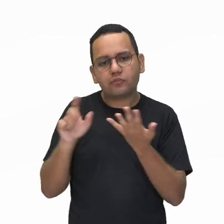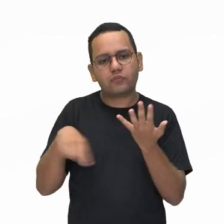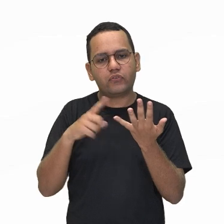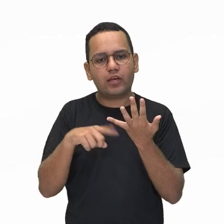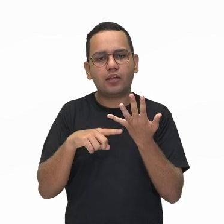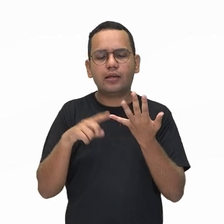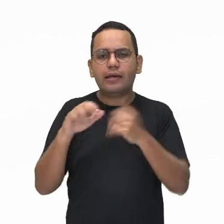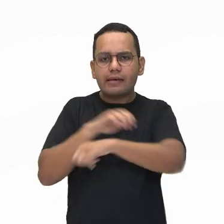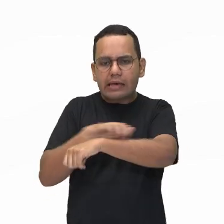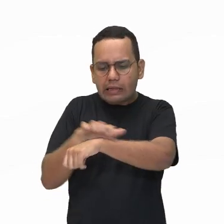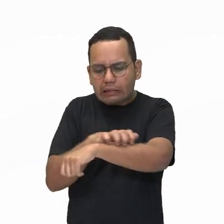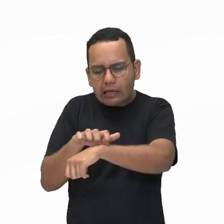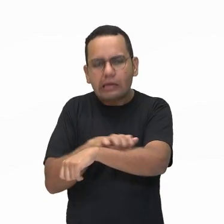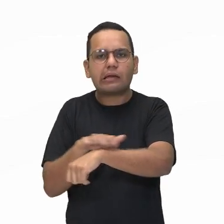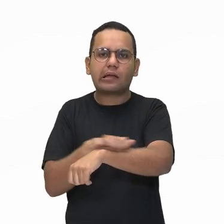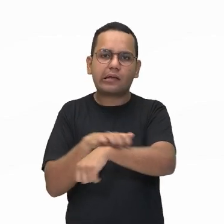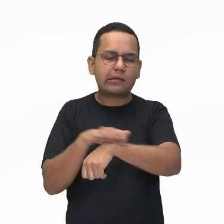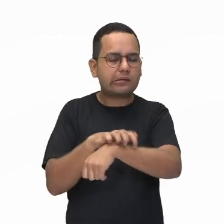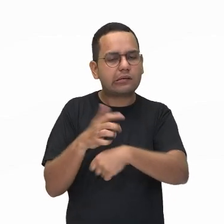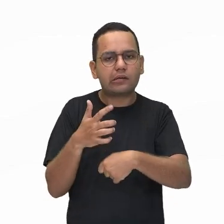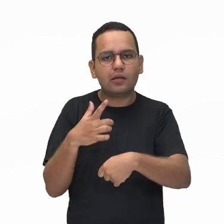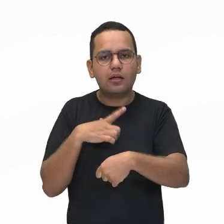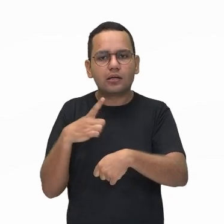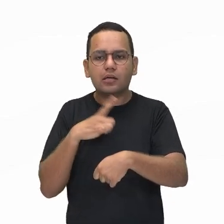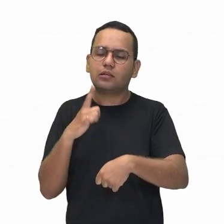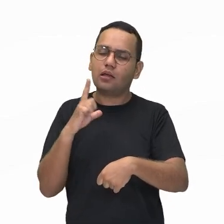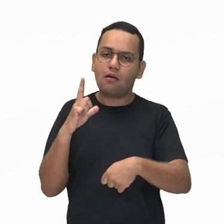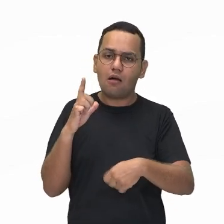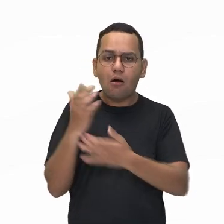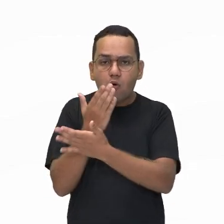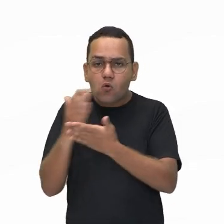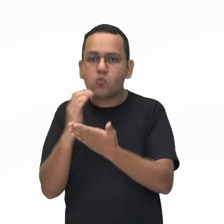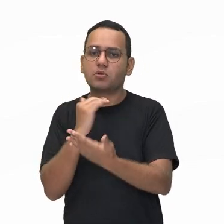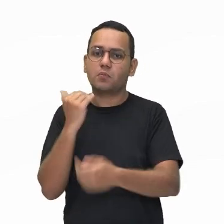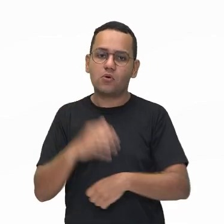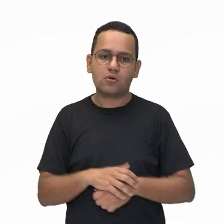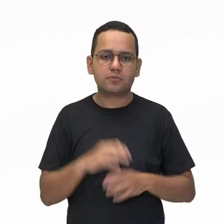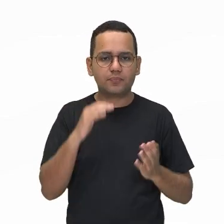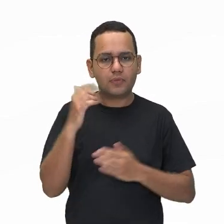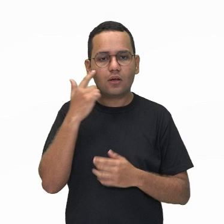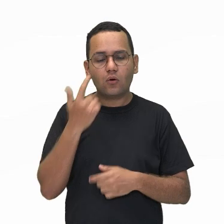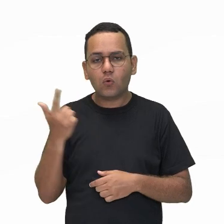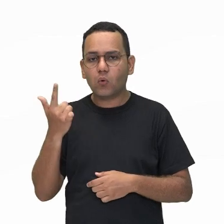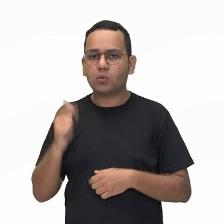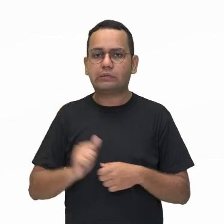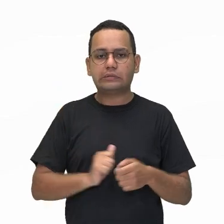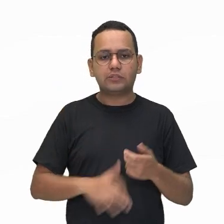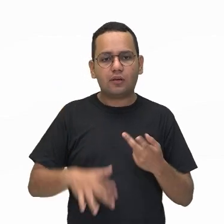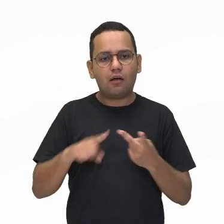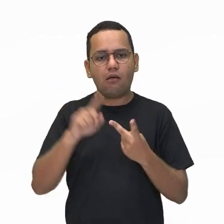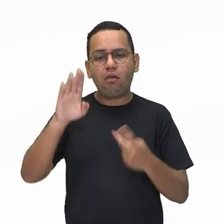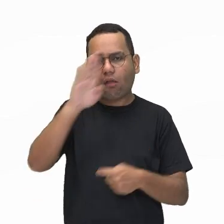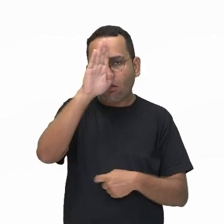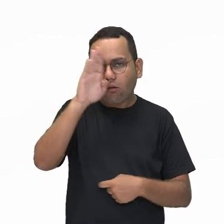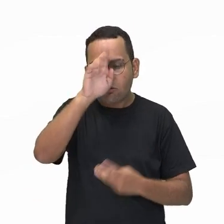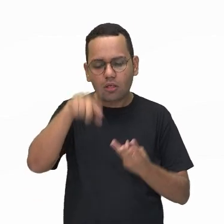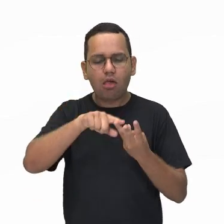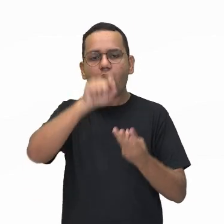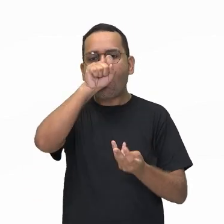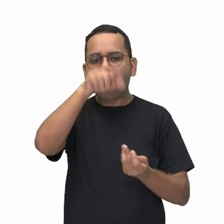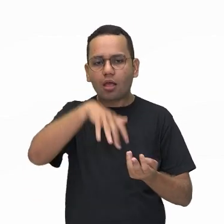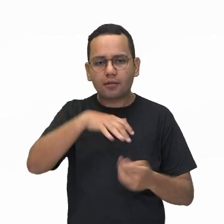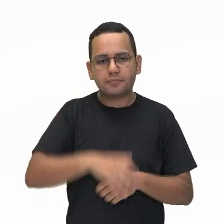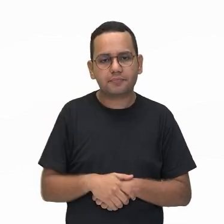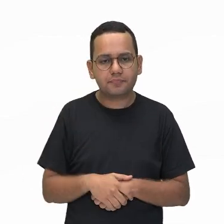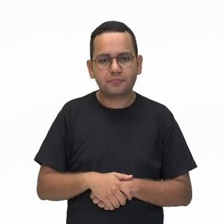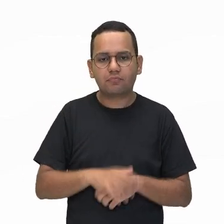reações alérgicas, inclusive, que podem levar à morte, diarreia, tonturas, enjoos,